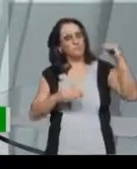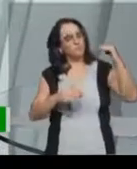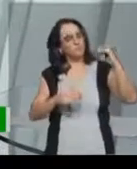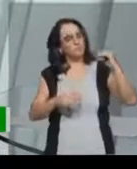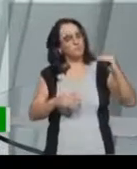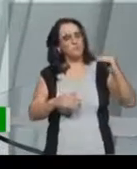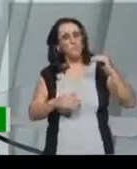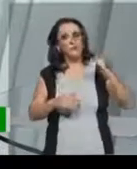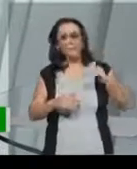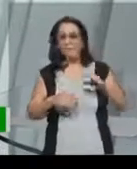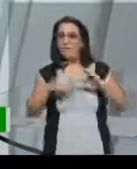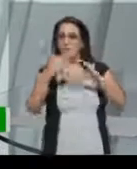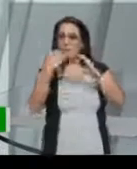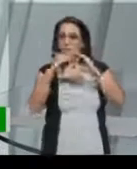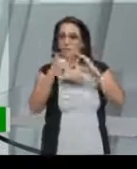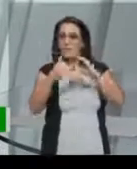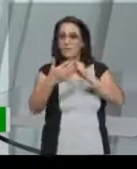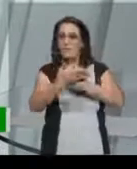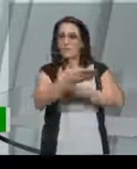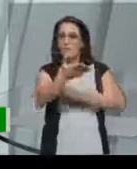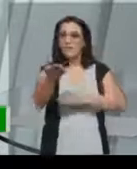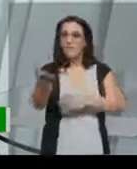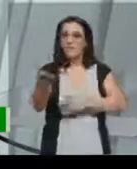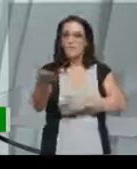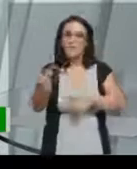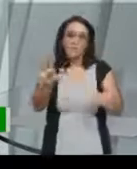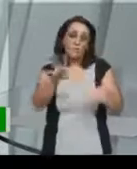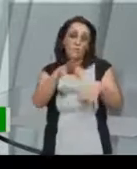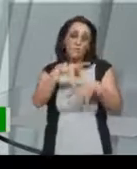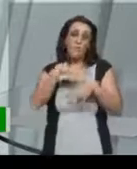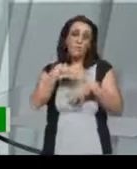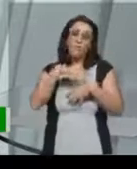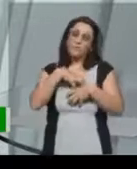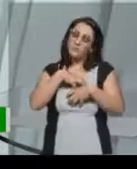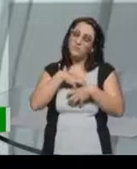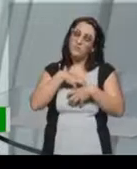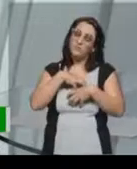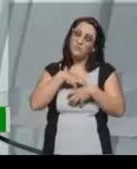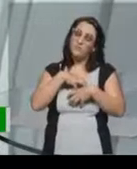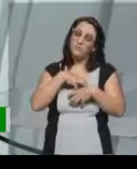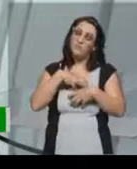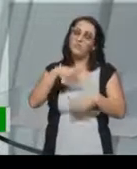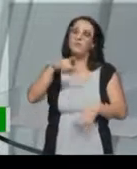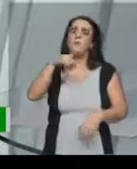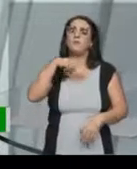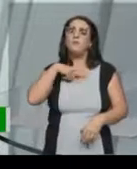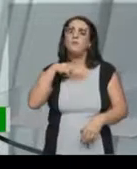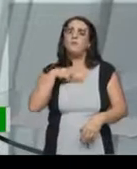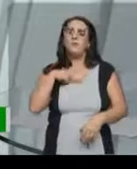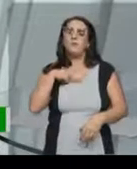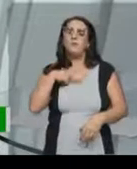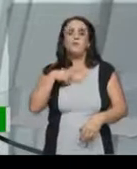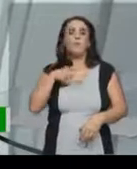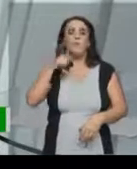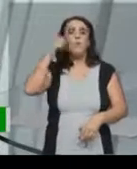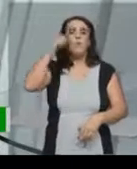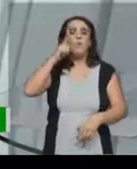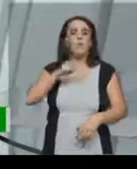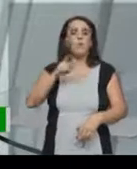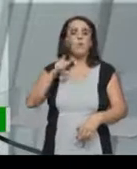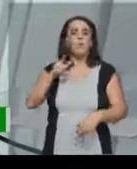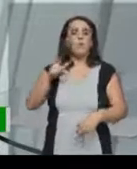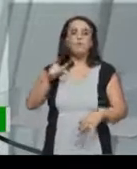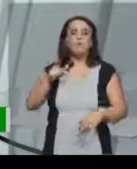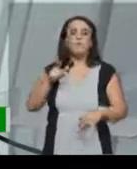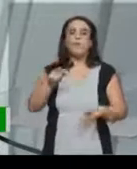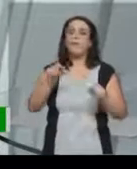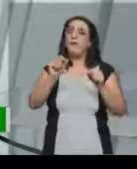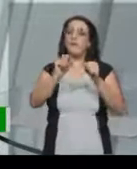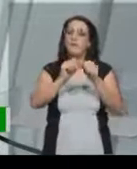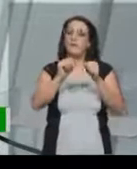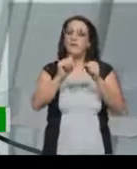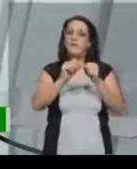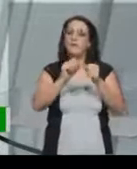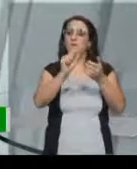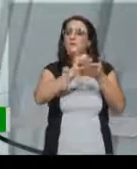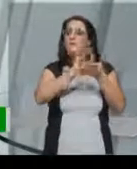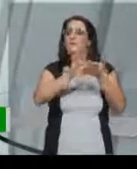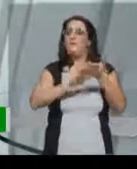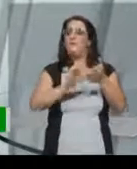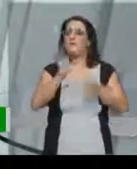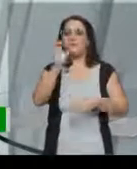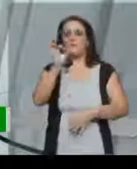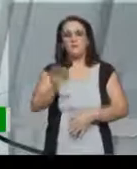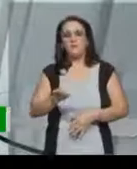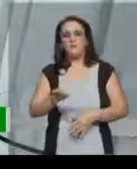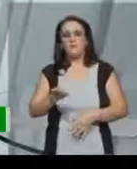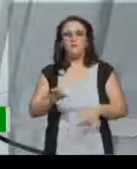estão enviando para você é essa maneira, né, de chegar, né, lá no Google, Sala de Aula ou no